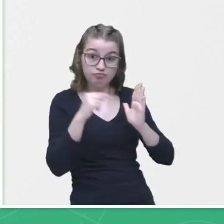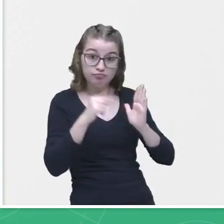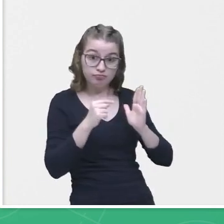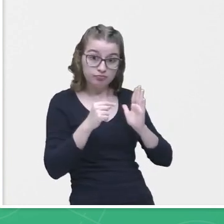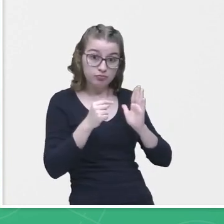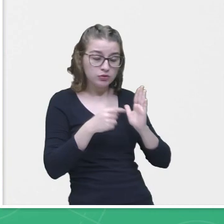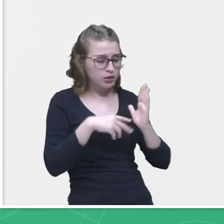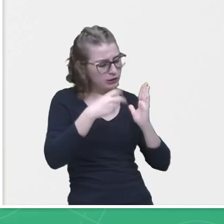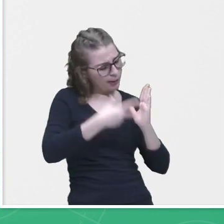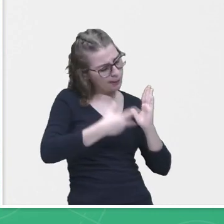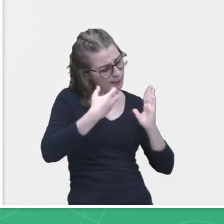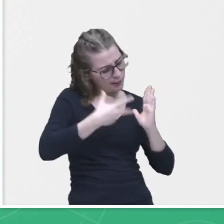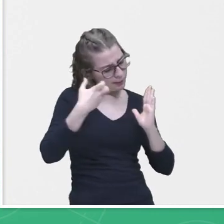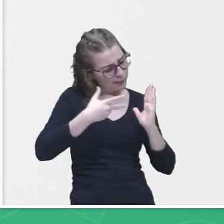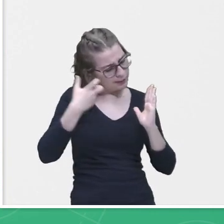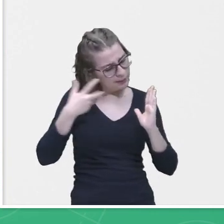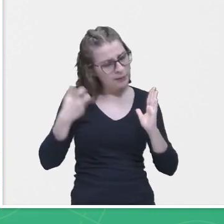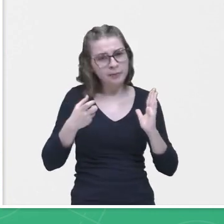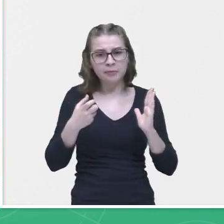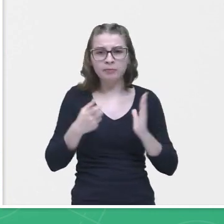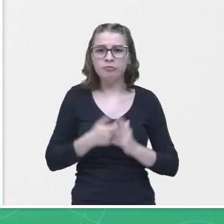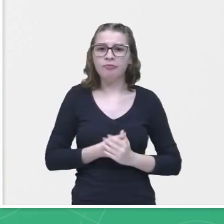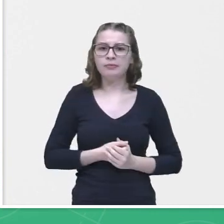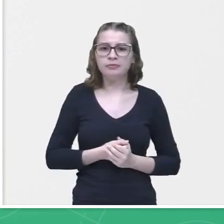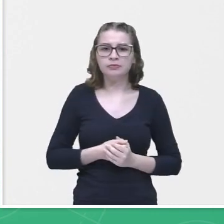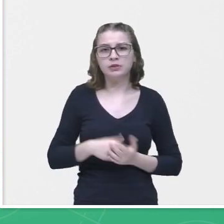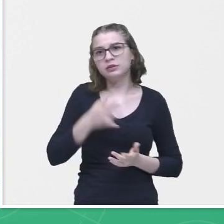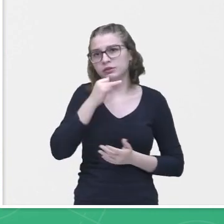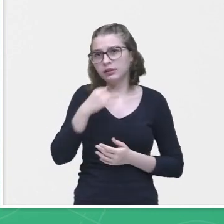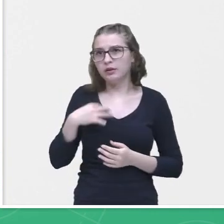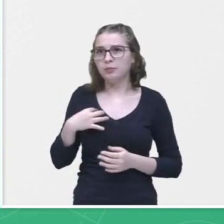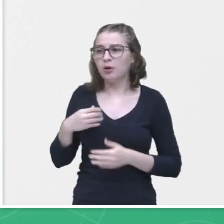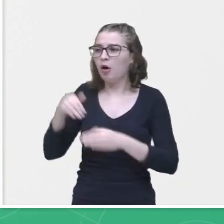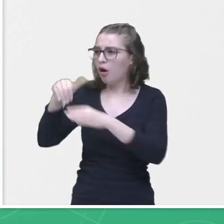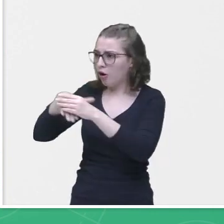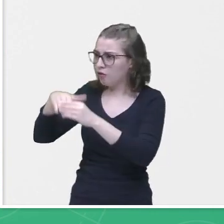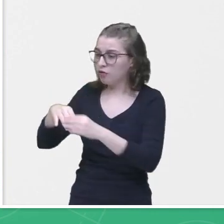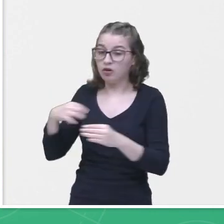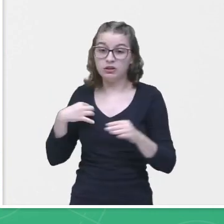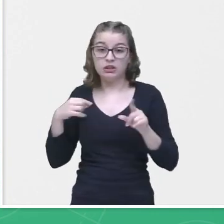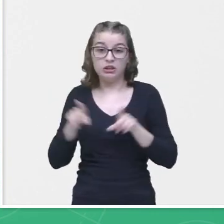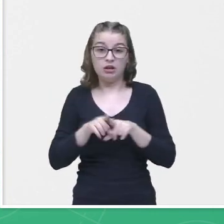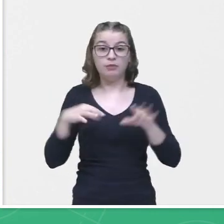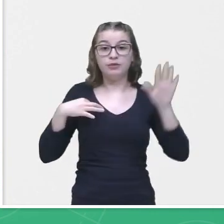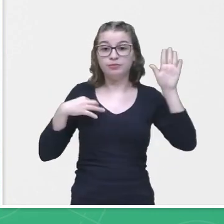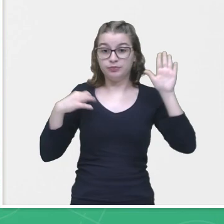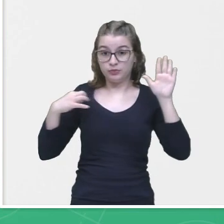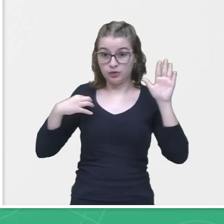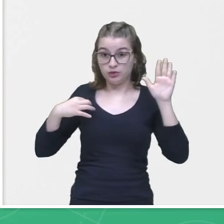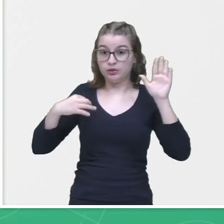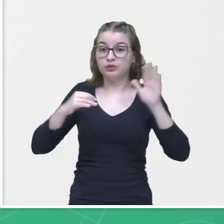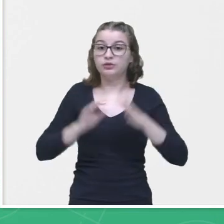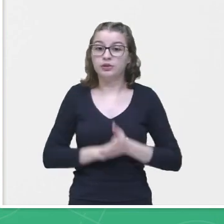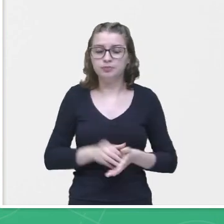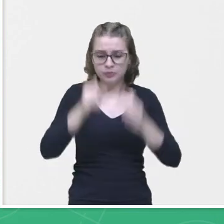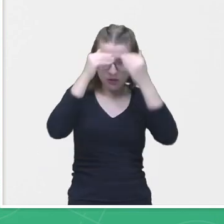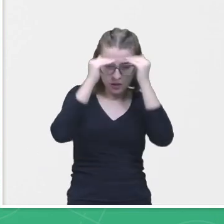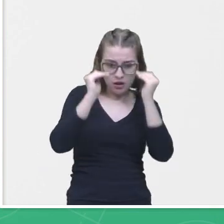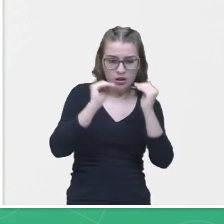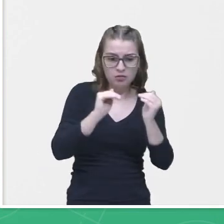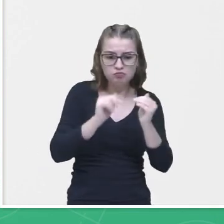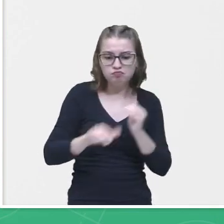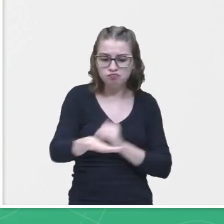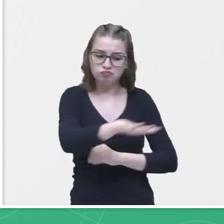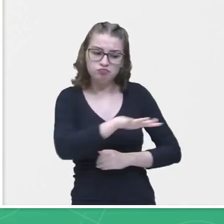observar. Tudo isso, né, votar, ser votado, respeitar o espaço público, preservando-o, é uma